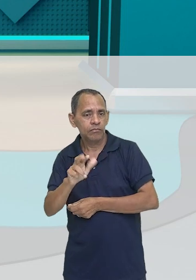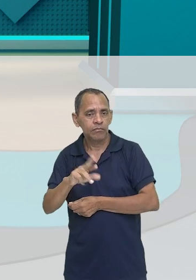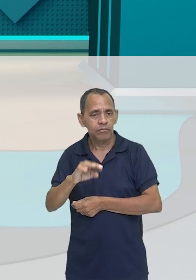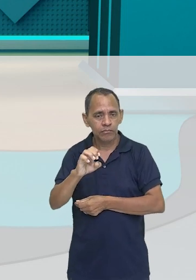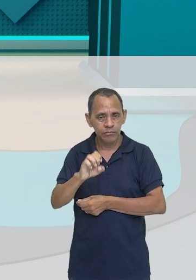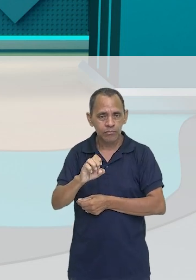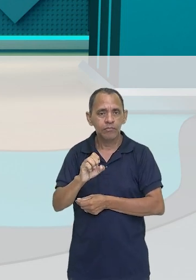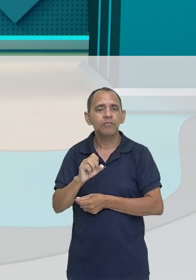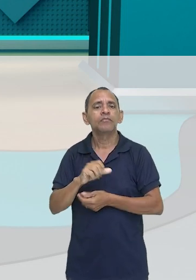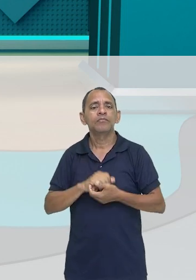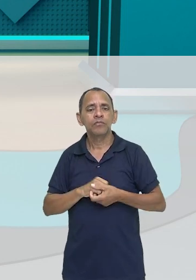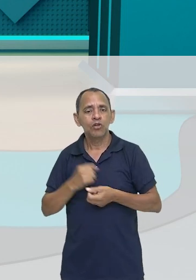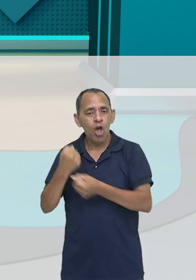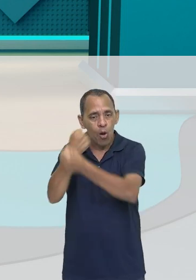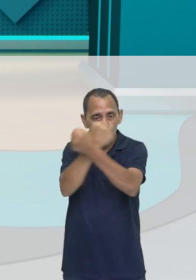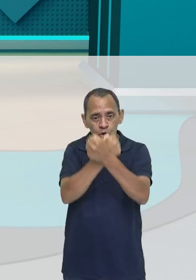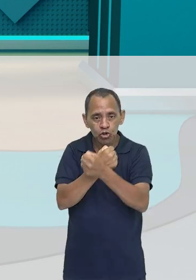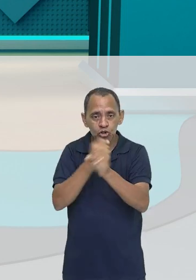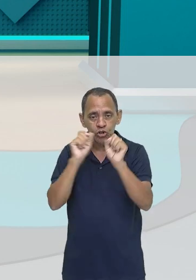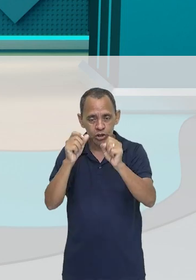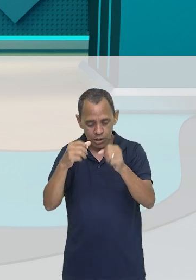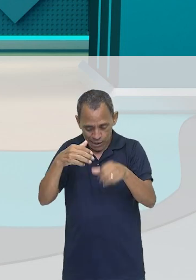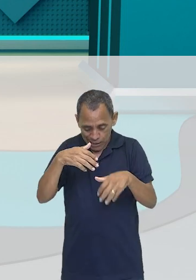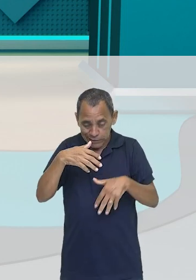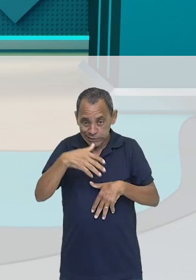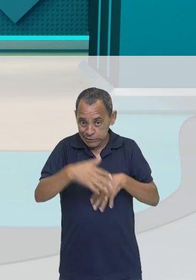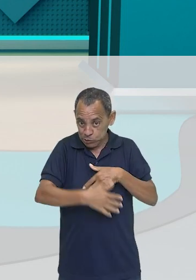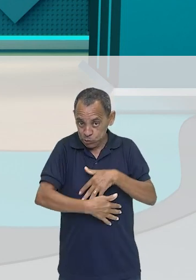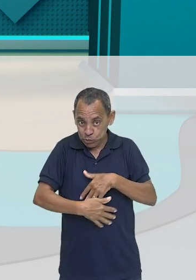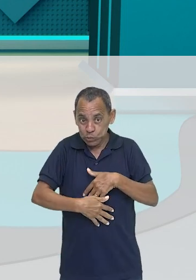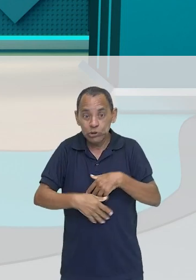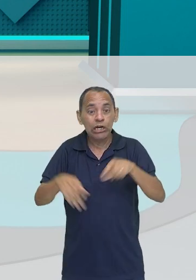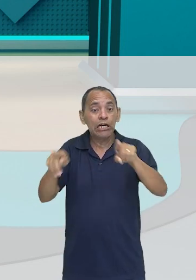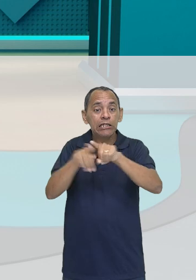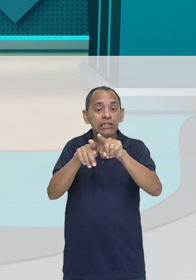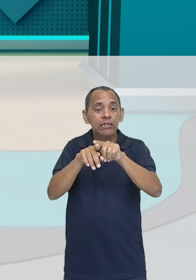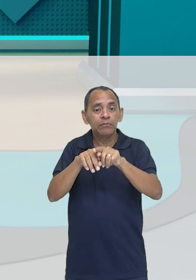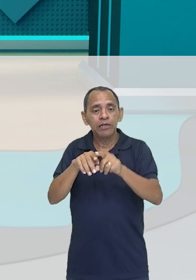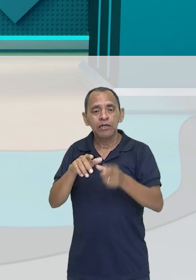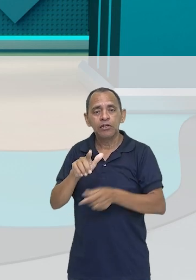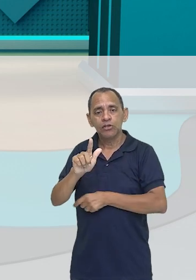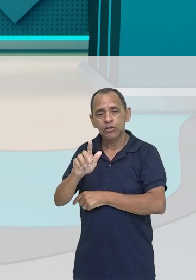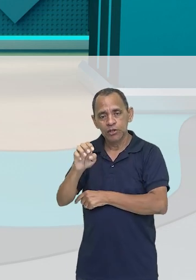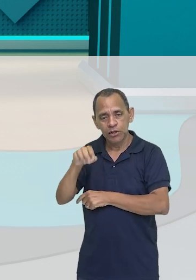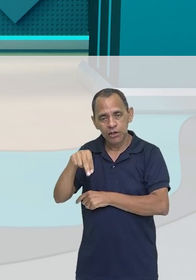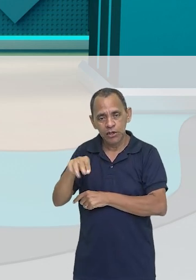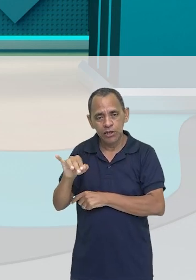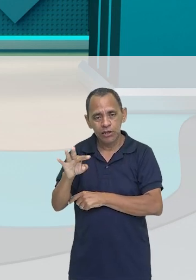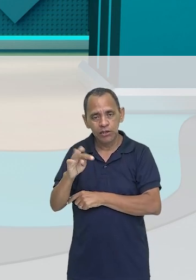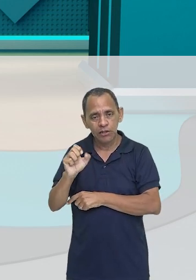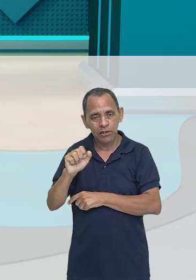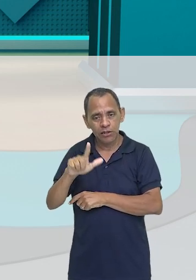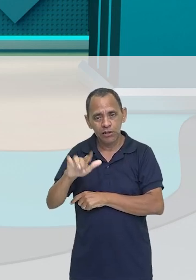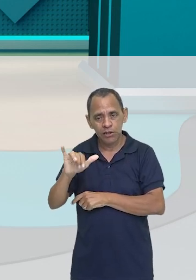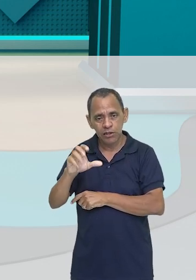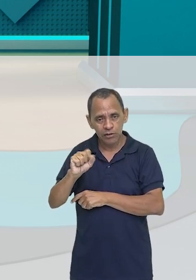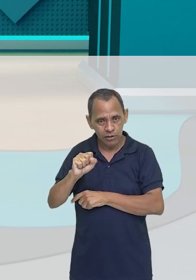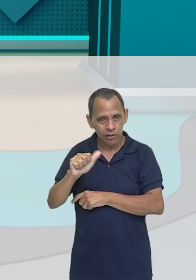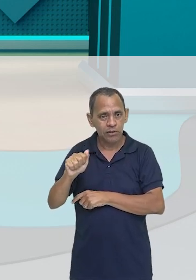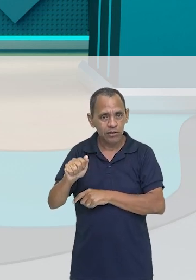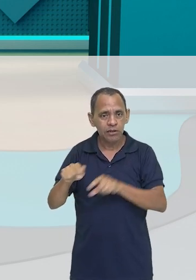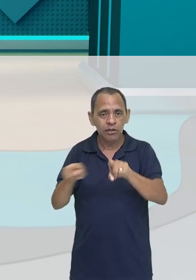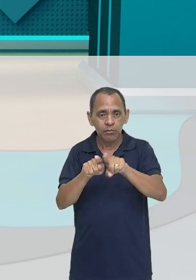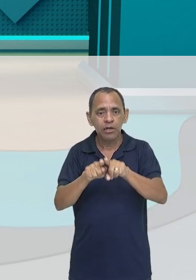vai proteger a cintura e as partes íntimas, que é feita de tecido. E tem uma outra parte